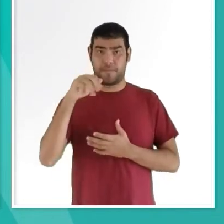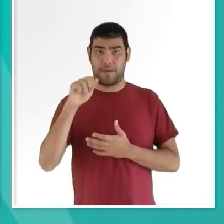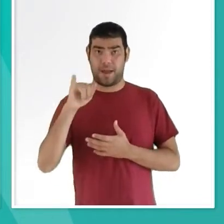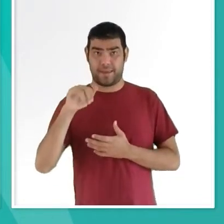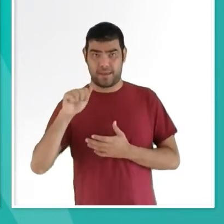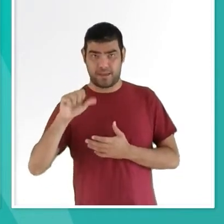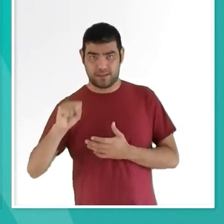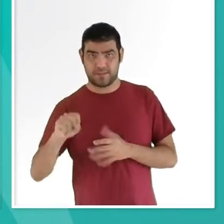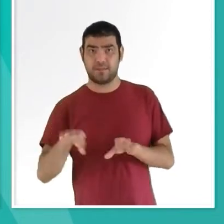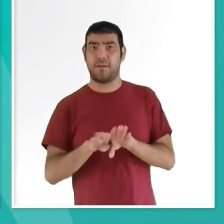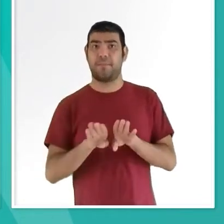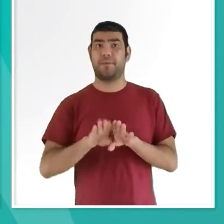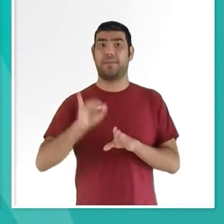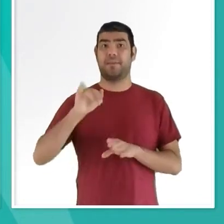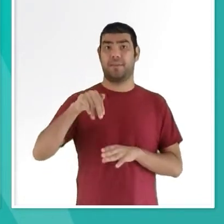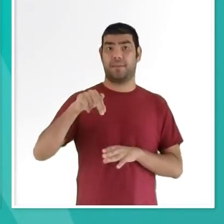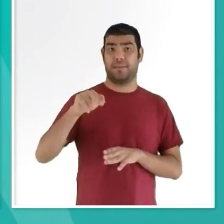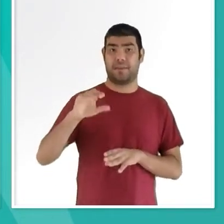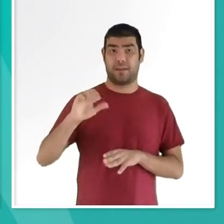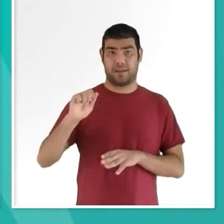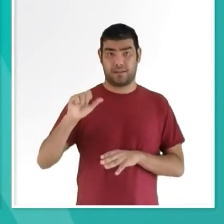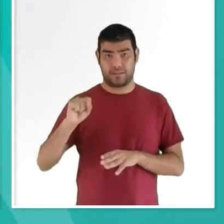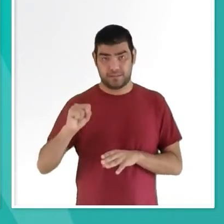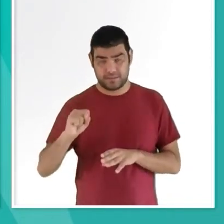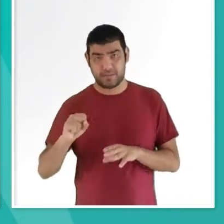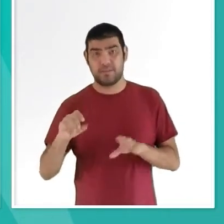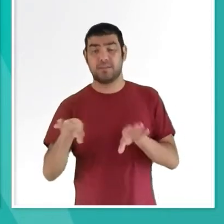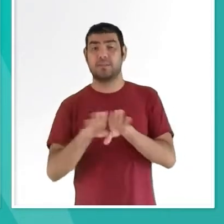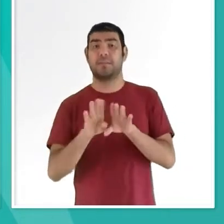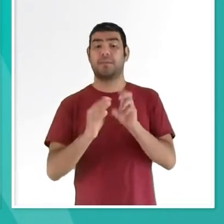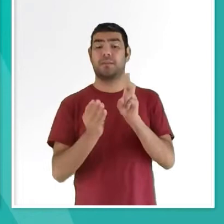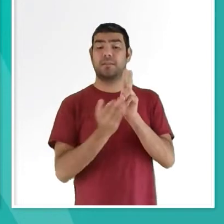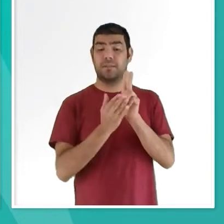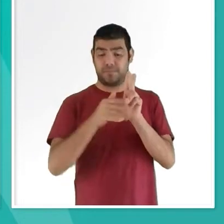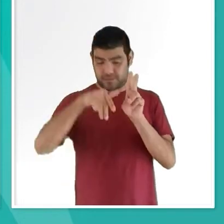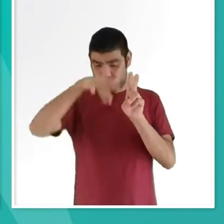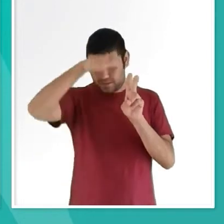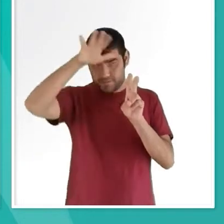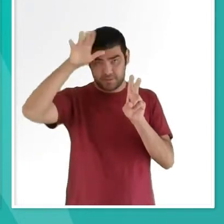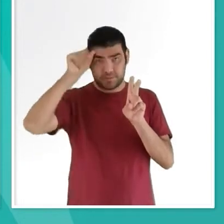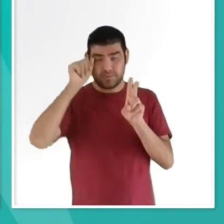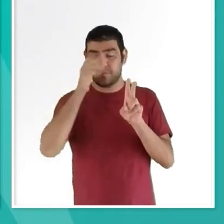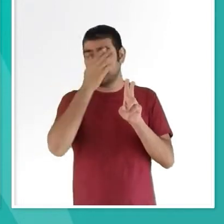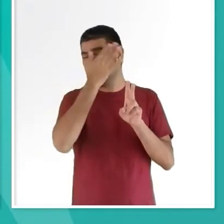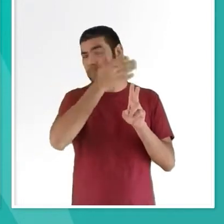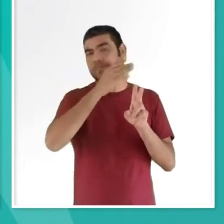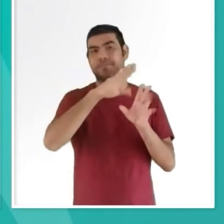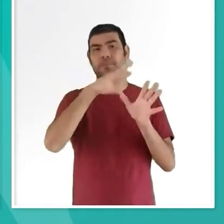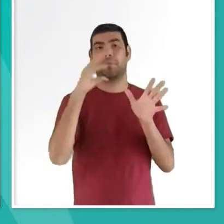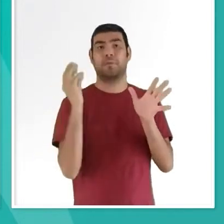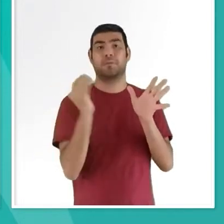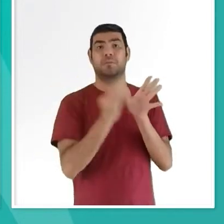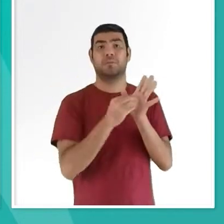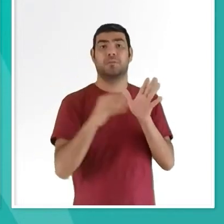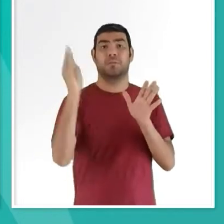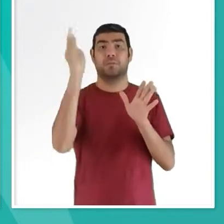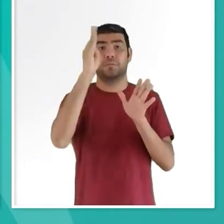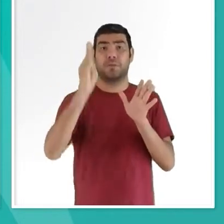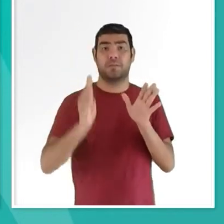em tribos indígenas daqui da Amazônia e do restante do Brasil, há